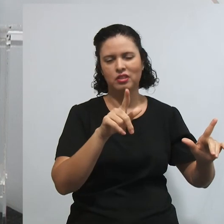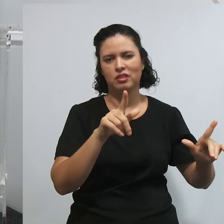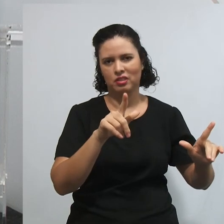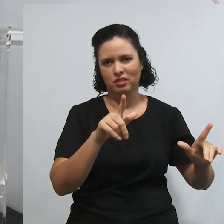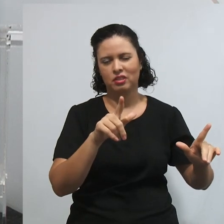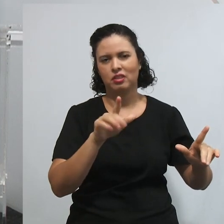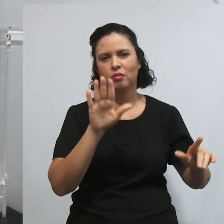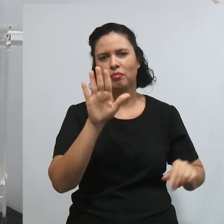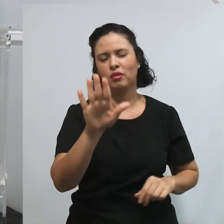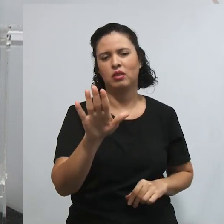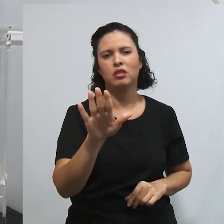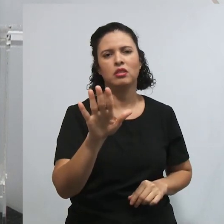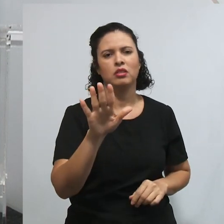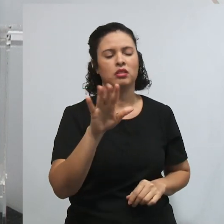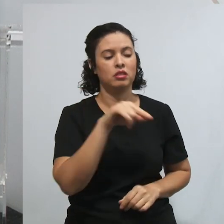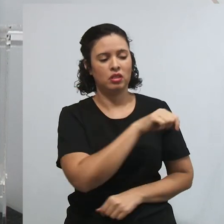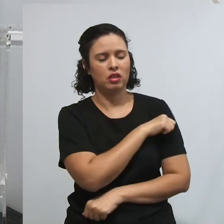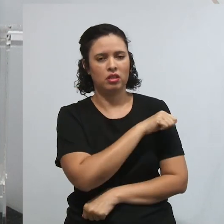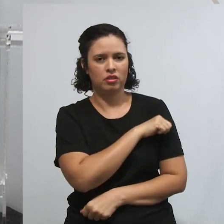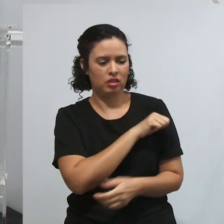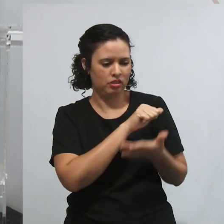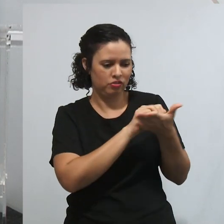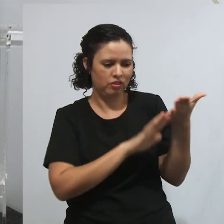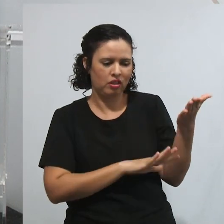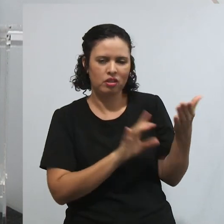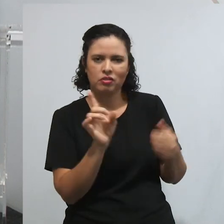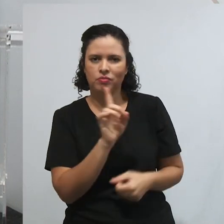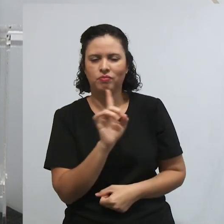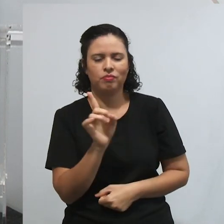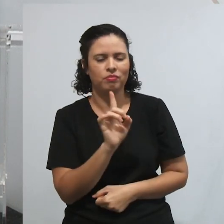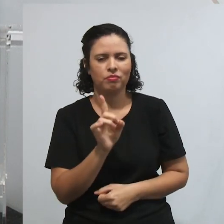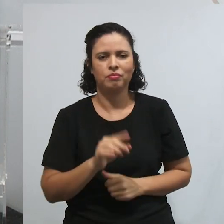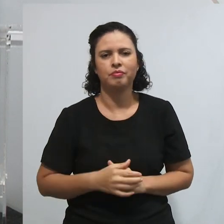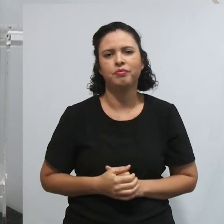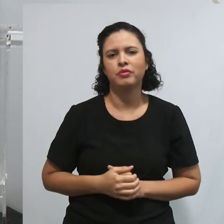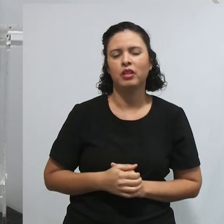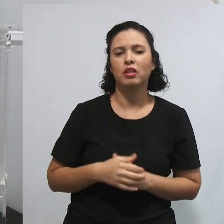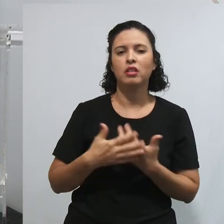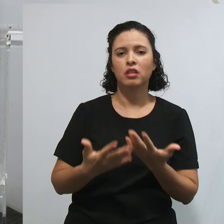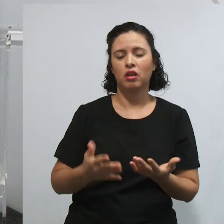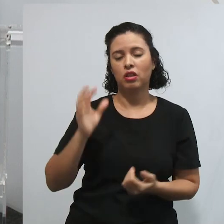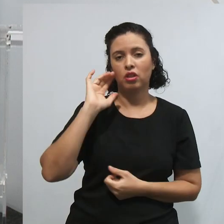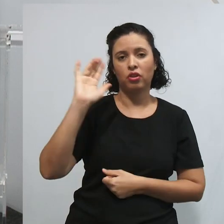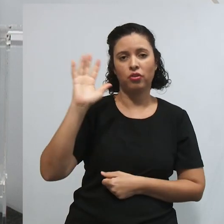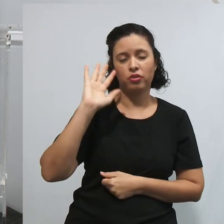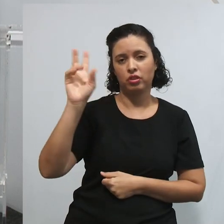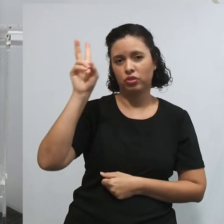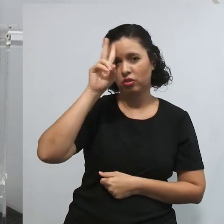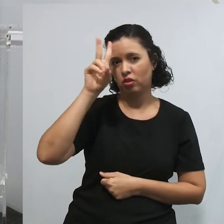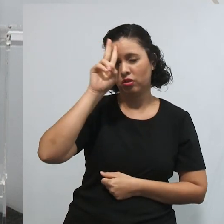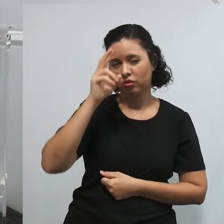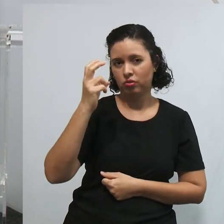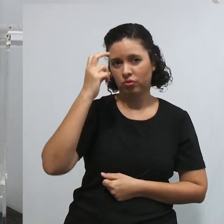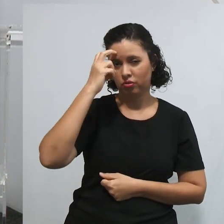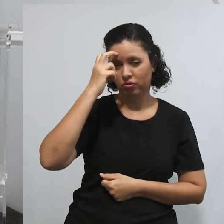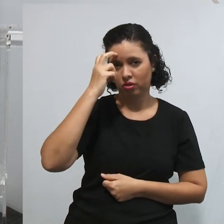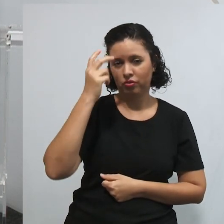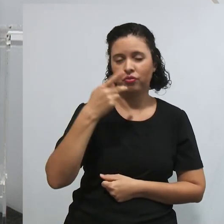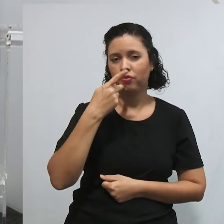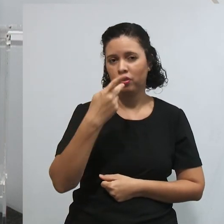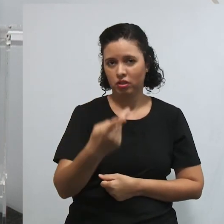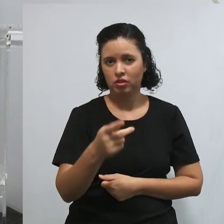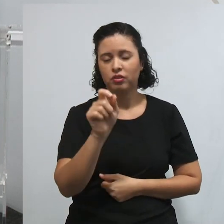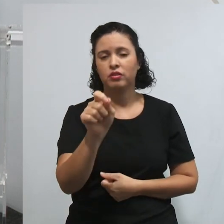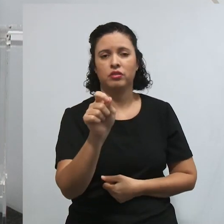ação, mas ele não está em atividade. E segundo a teoria histórico-cultural, o sujeito aprende por meio de